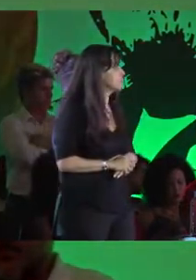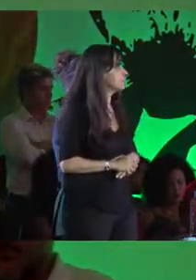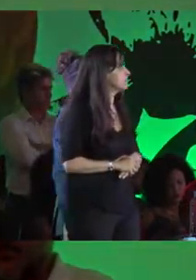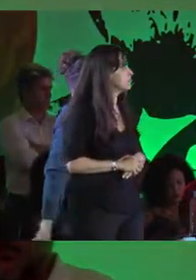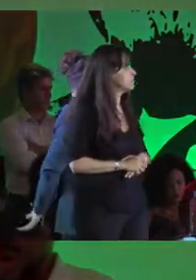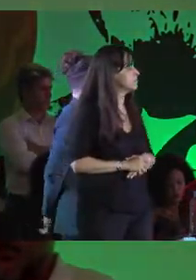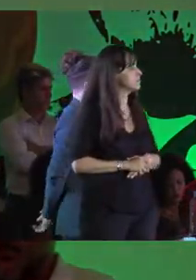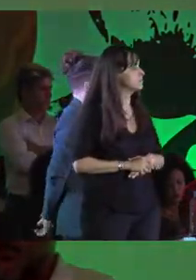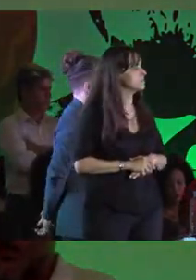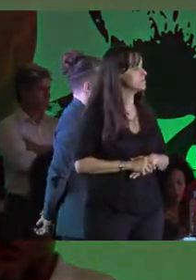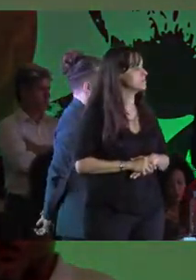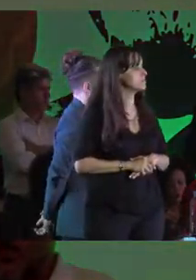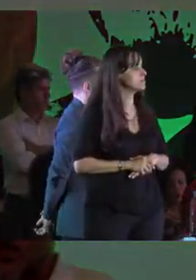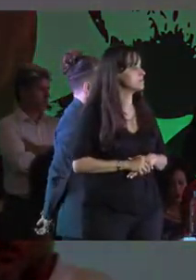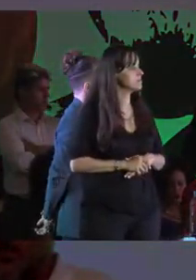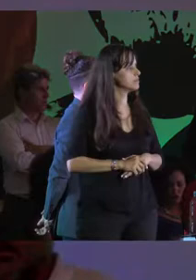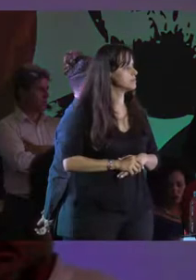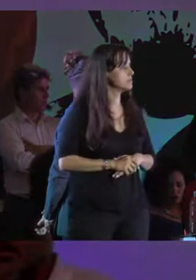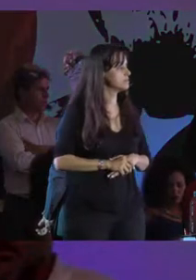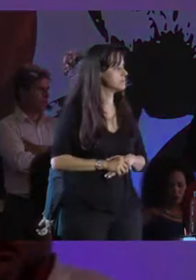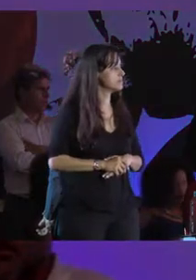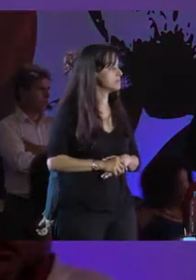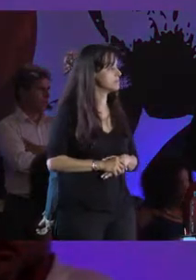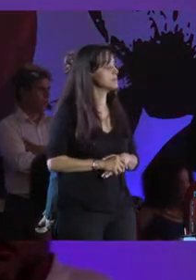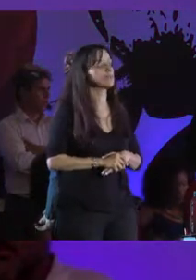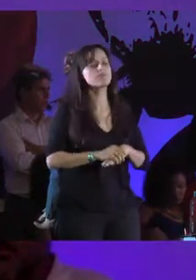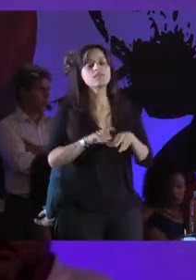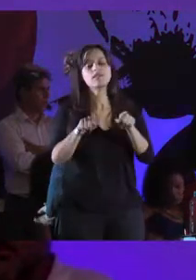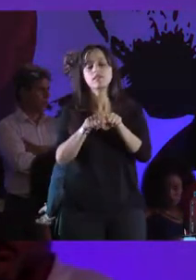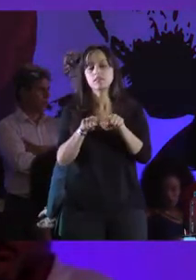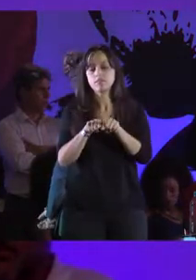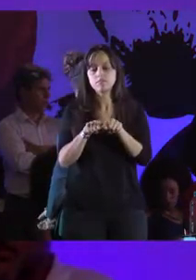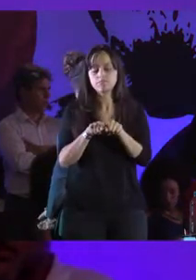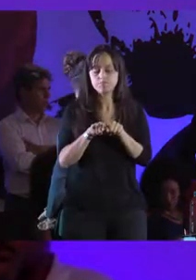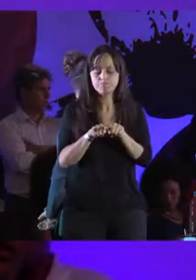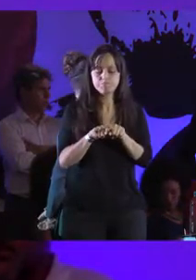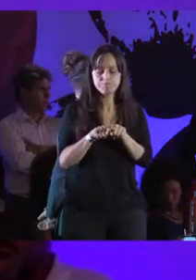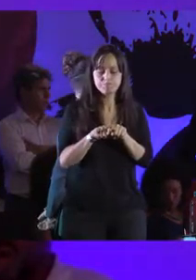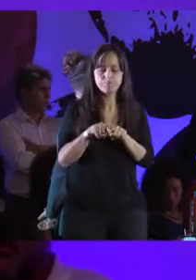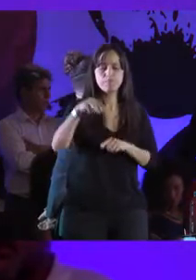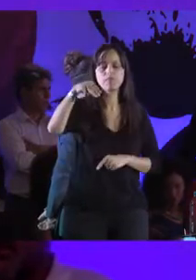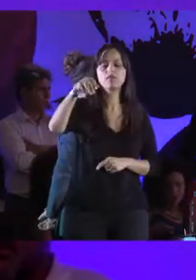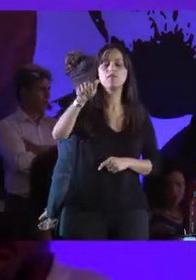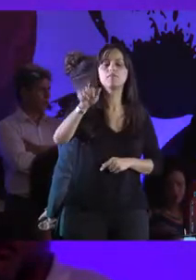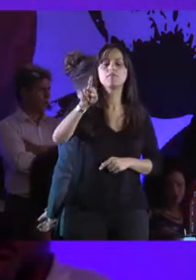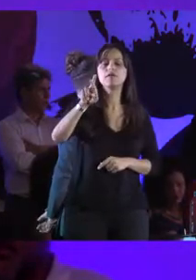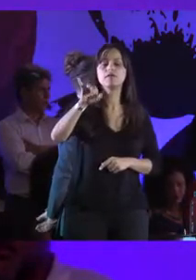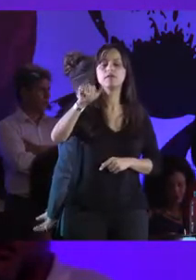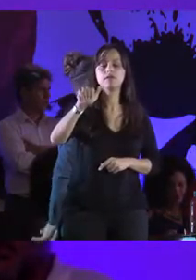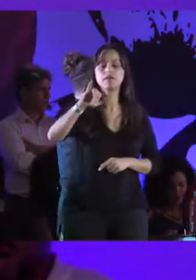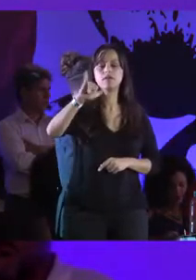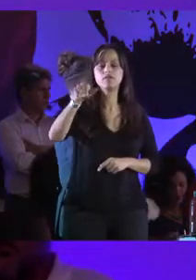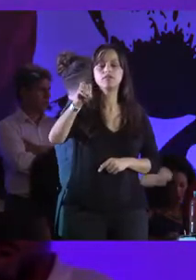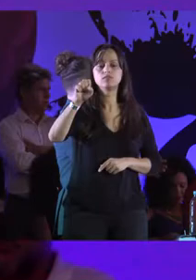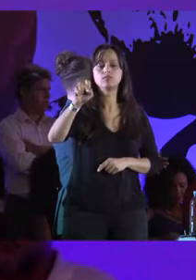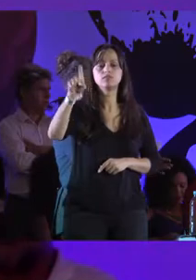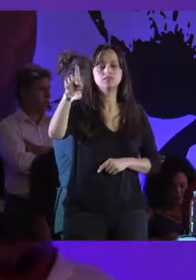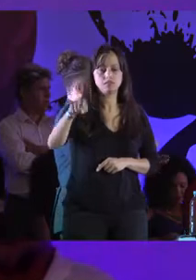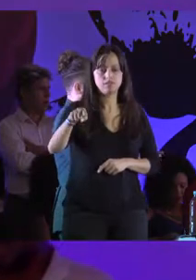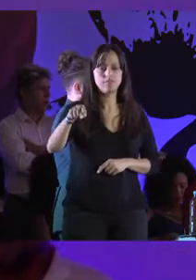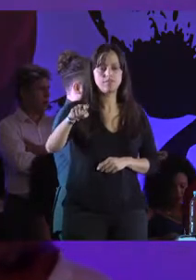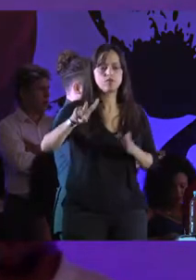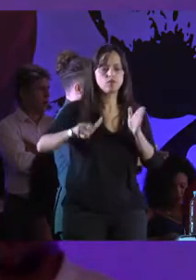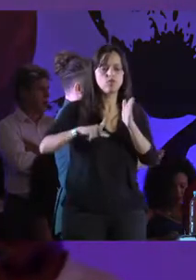Da nossa querida companheira Maria José, duas vezes prefeita de Teófilo